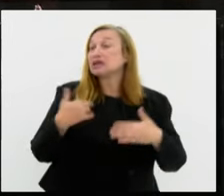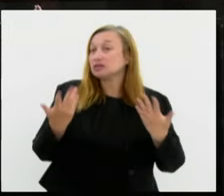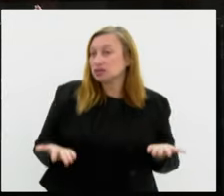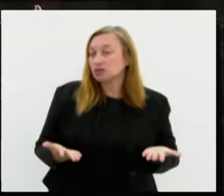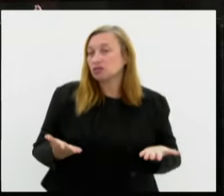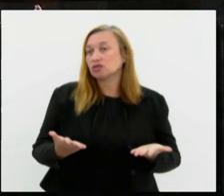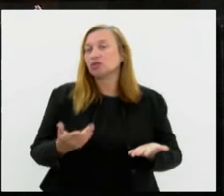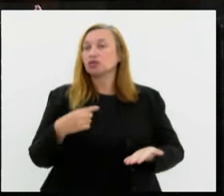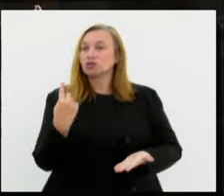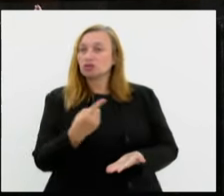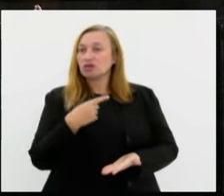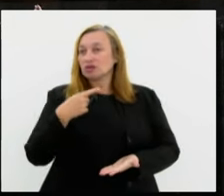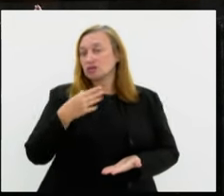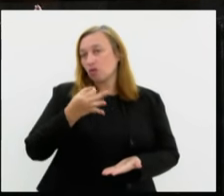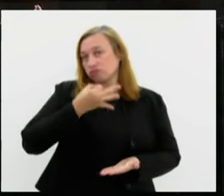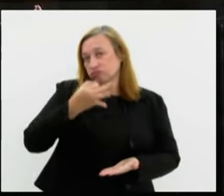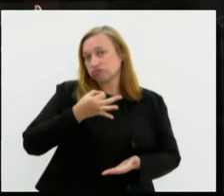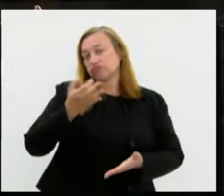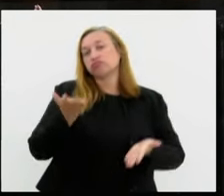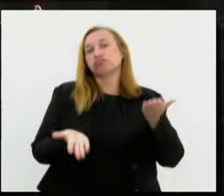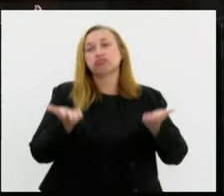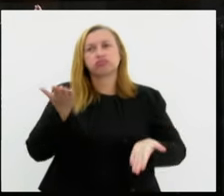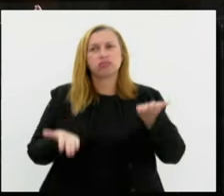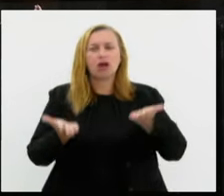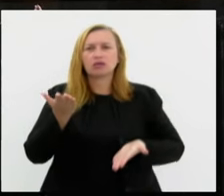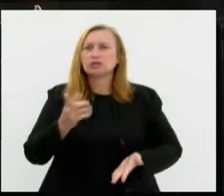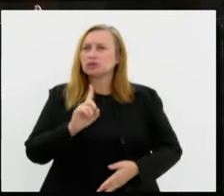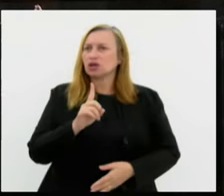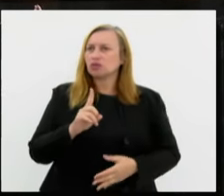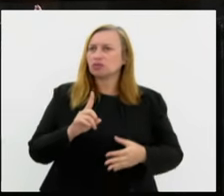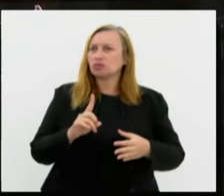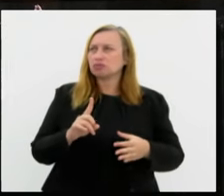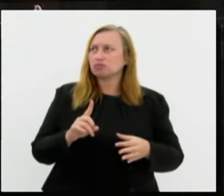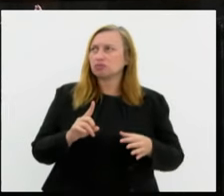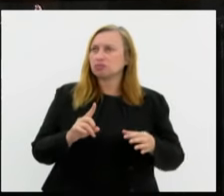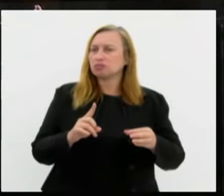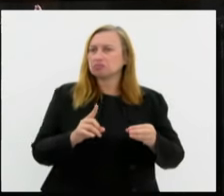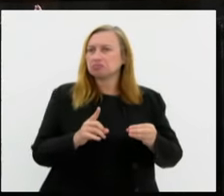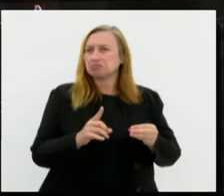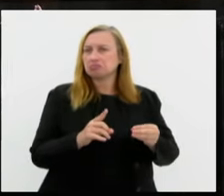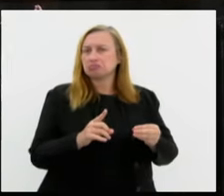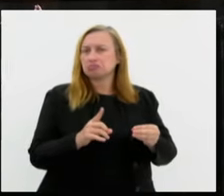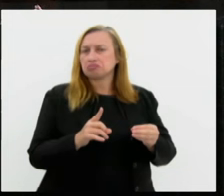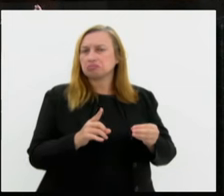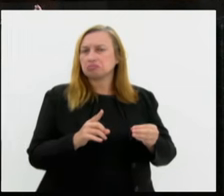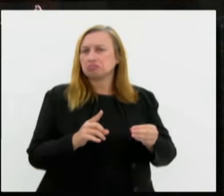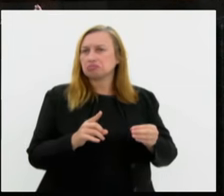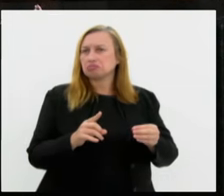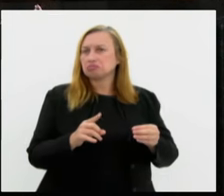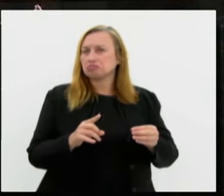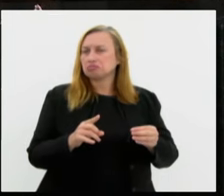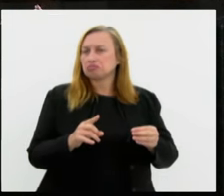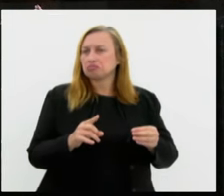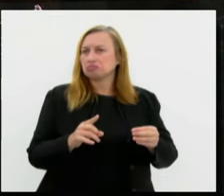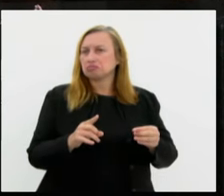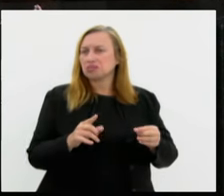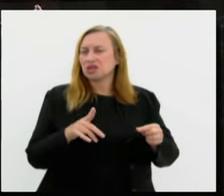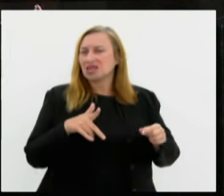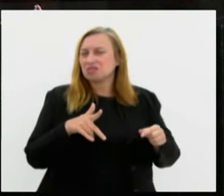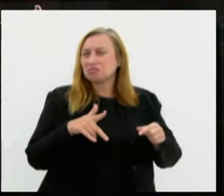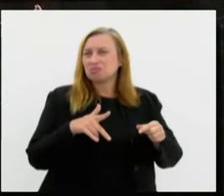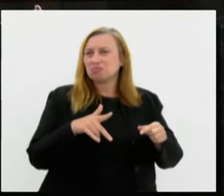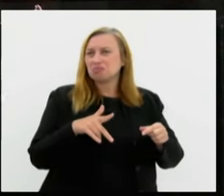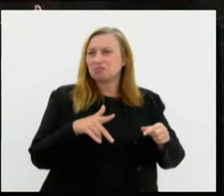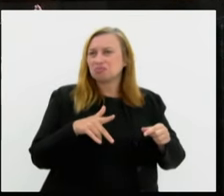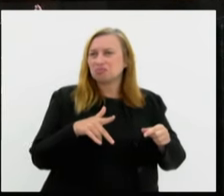parece equilibrada, porque a gente não permitiu, a nossa emenda, que não vai ser acatada, ela não